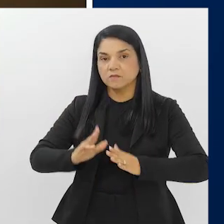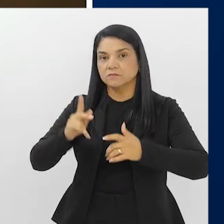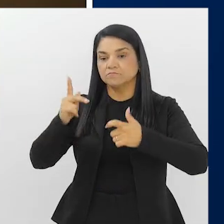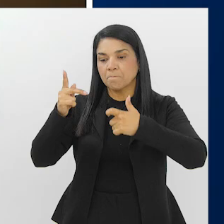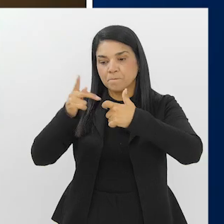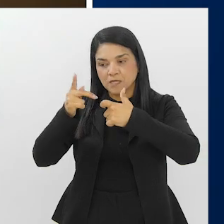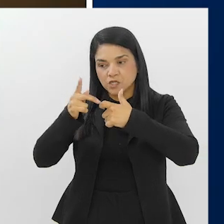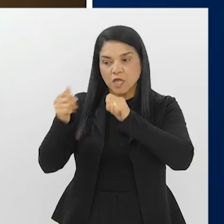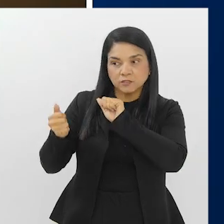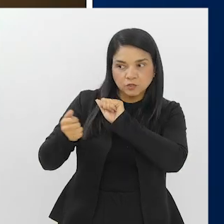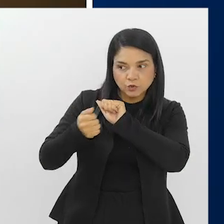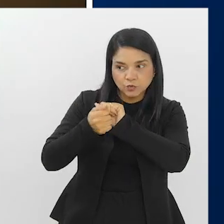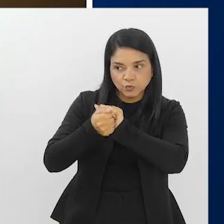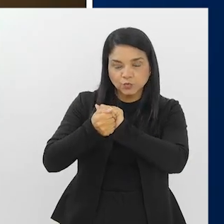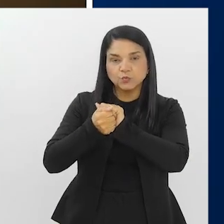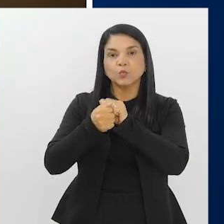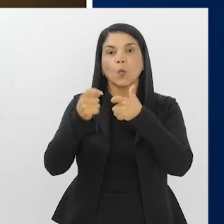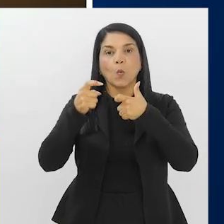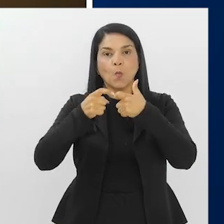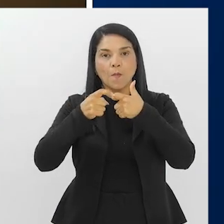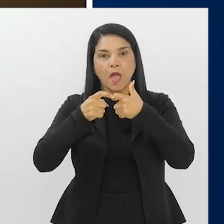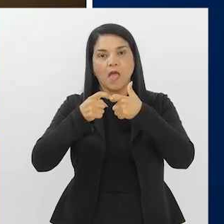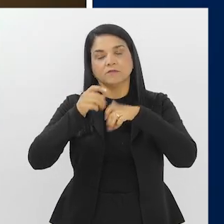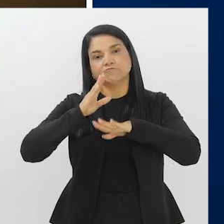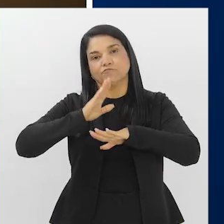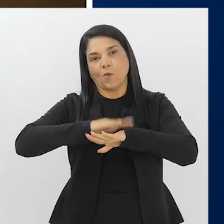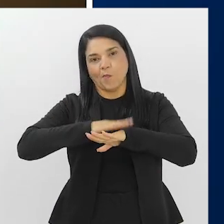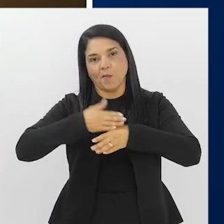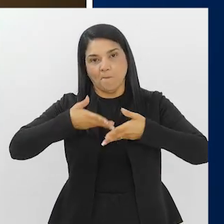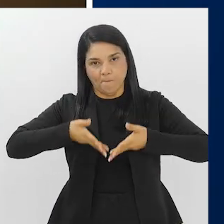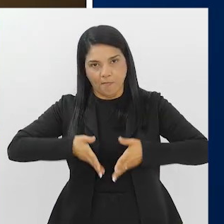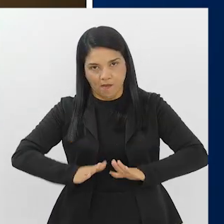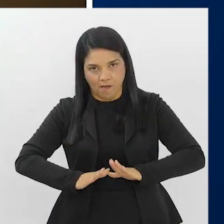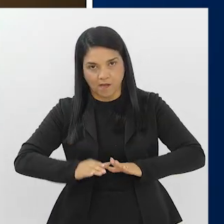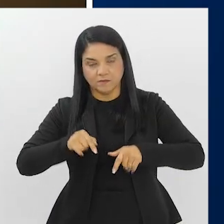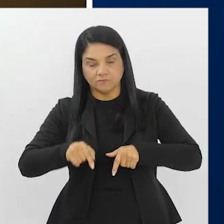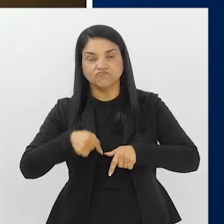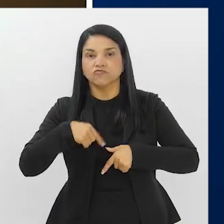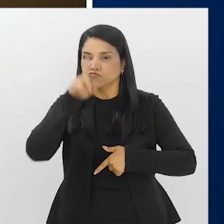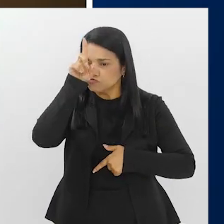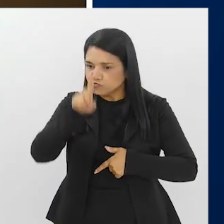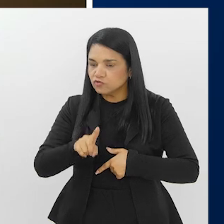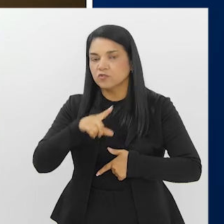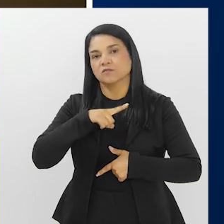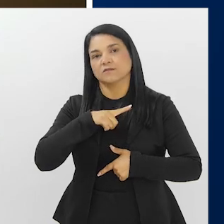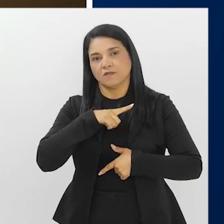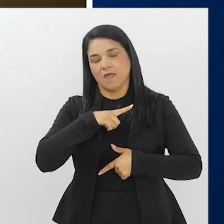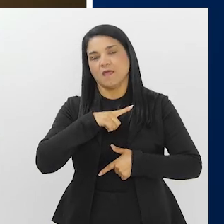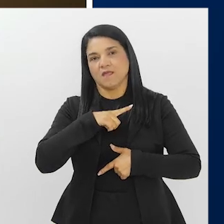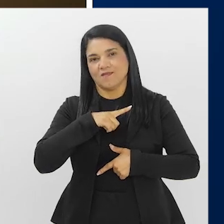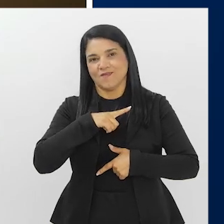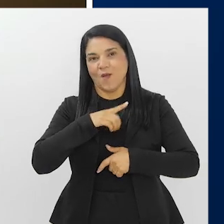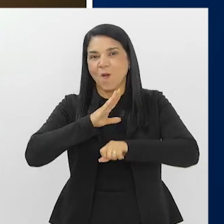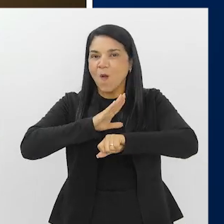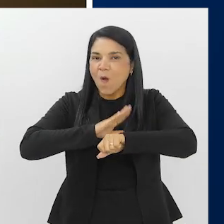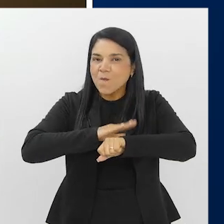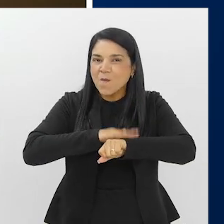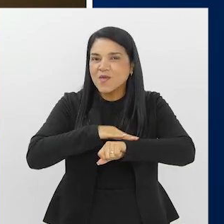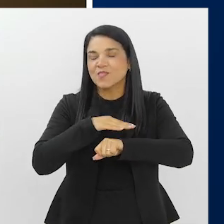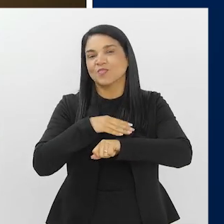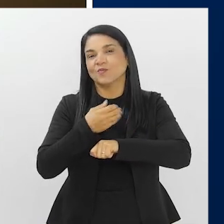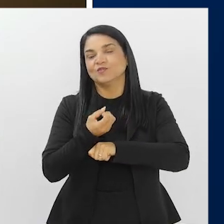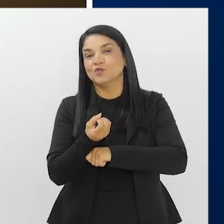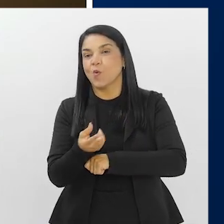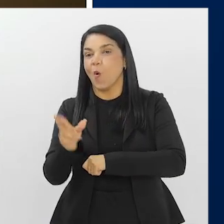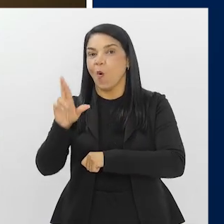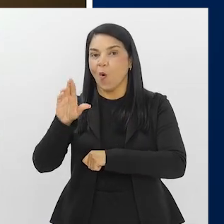parto, para o obstetra que já está acompanhando essa mãe, falar, olha, eu quero e tenho direito a ter a minha golden hour, é a hora de ouro da